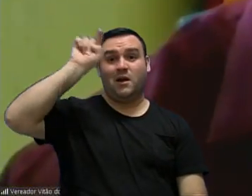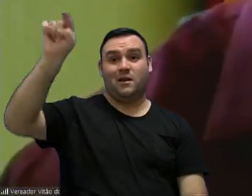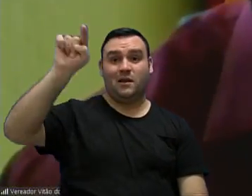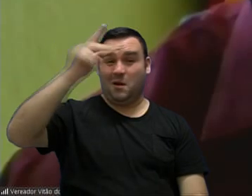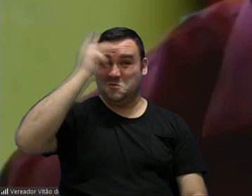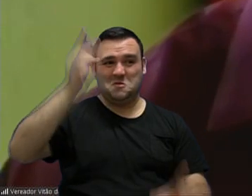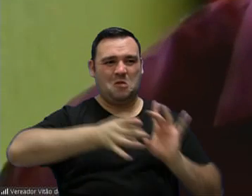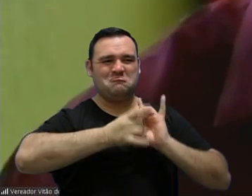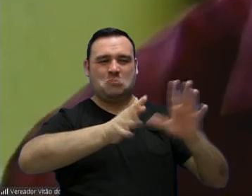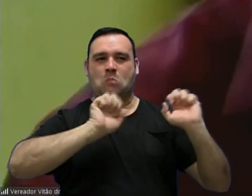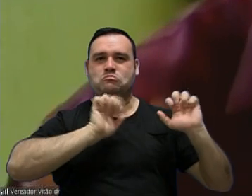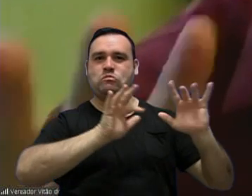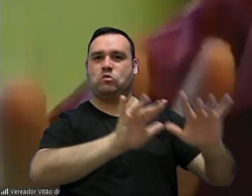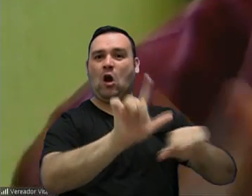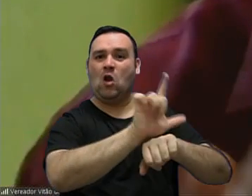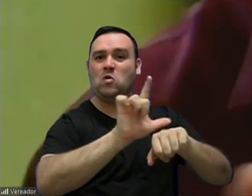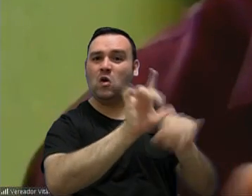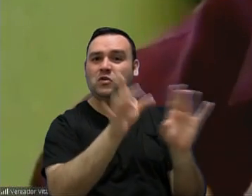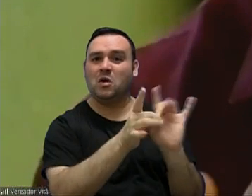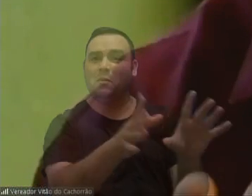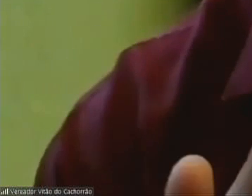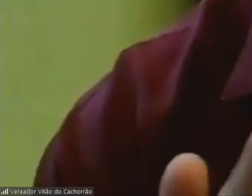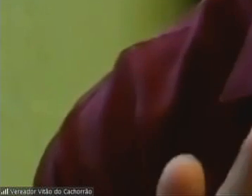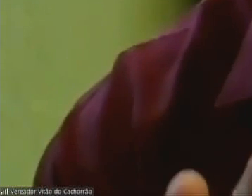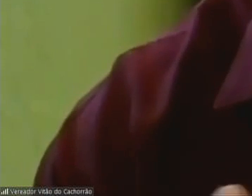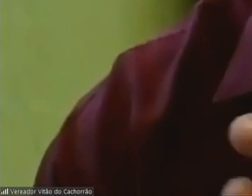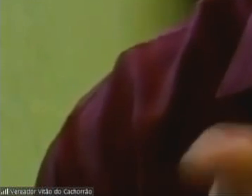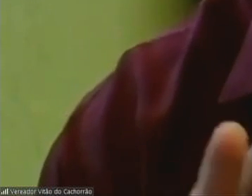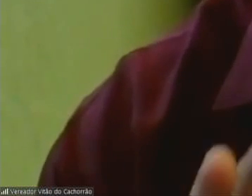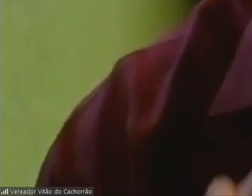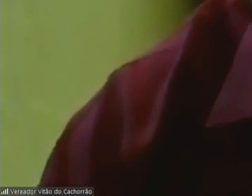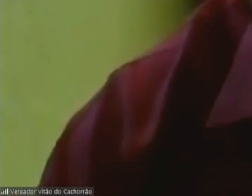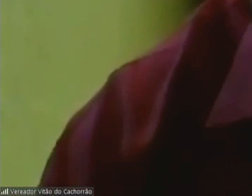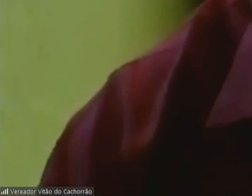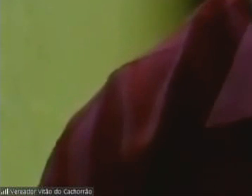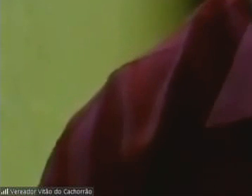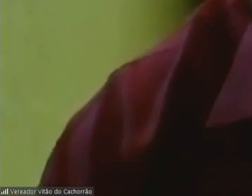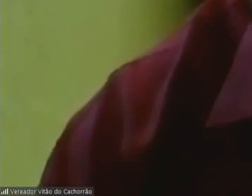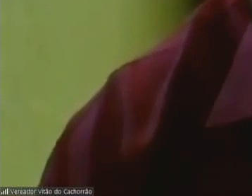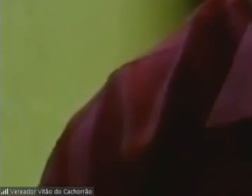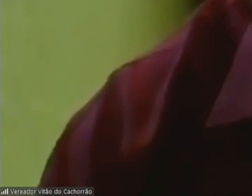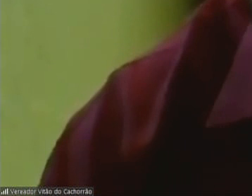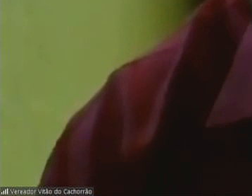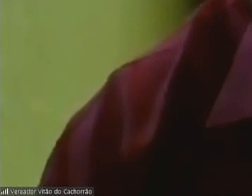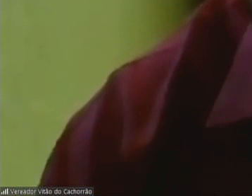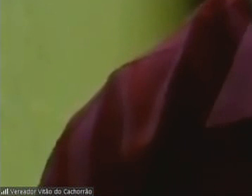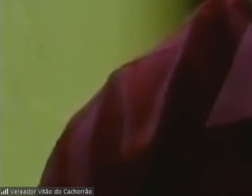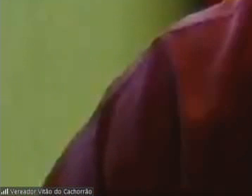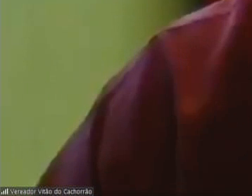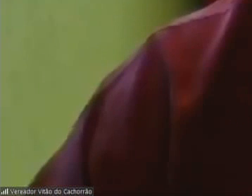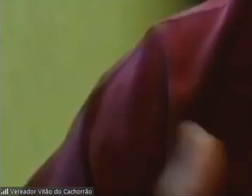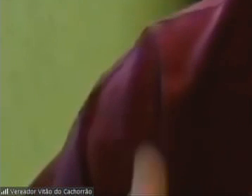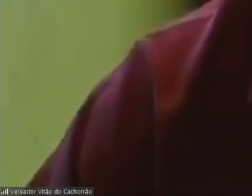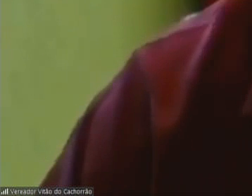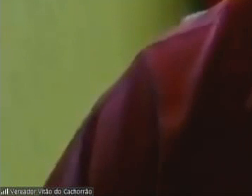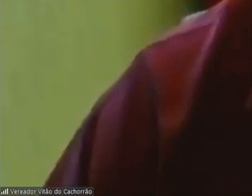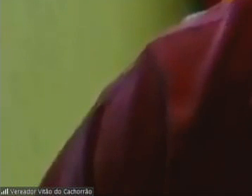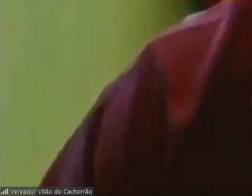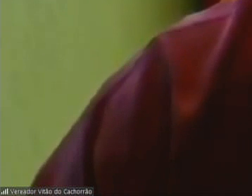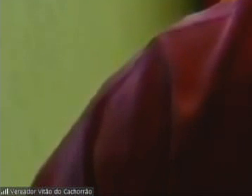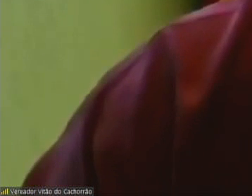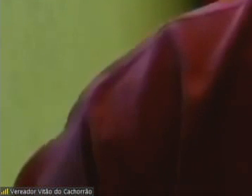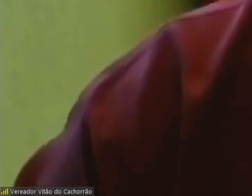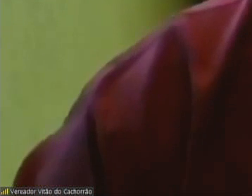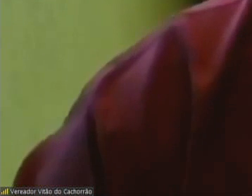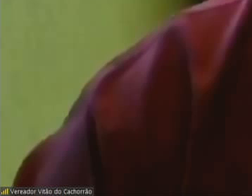soltar o povão e o comércio ser liberado só 4 horas. Então, todo mundo foi nesse horário. Na minha opinião, quando liberou o